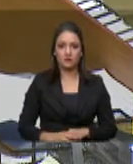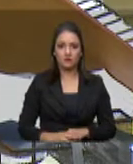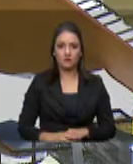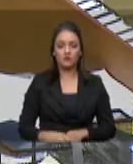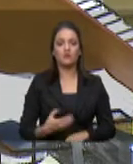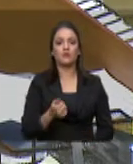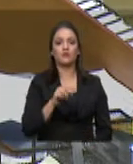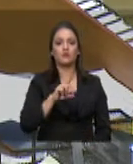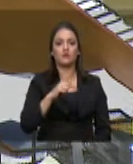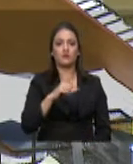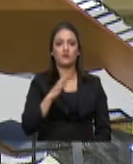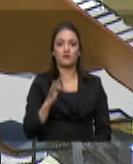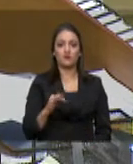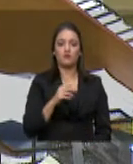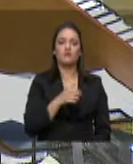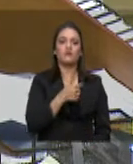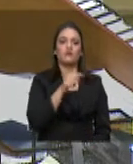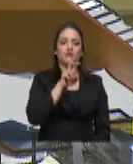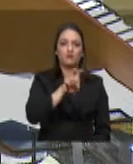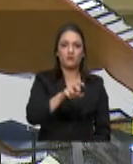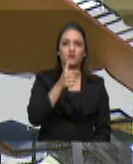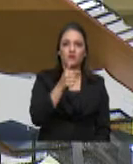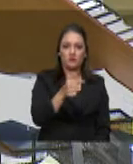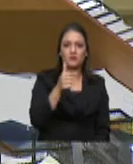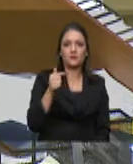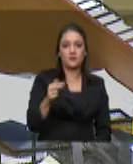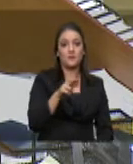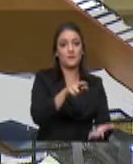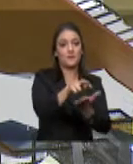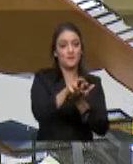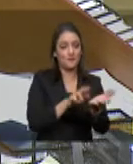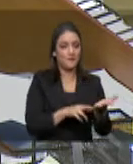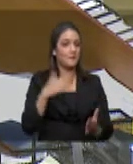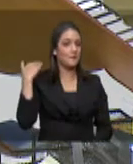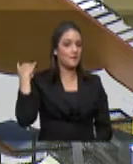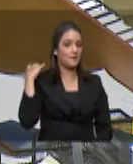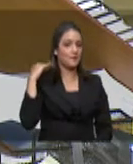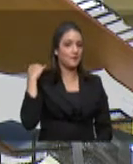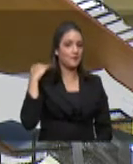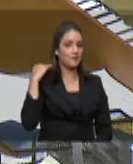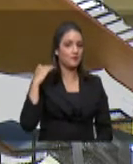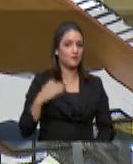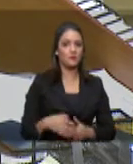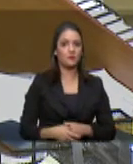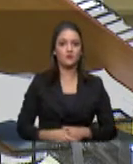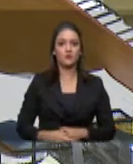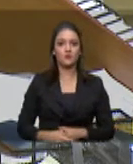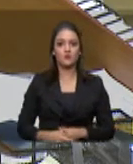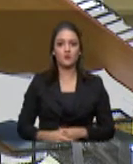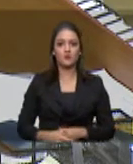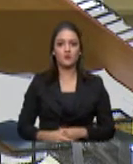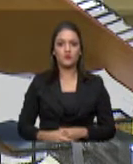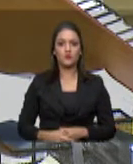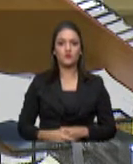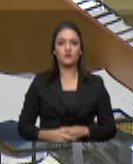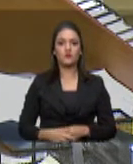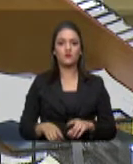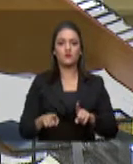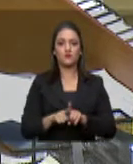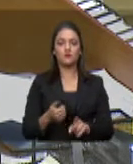a DPF 577, relatora ministra Carmen Lúcia, e a